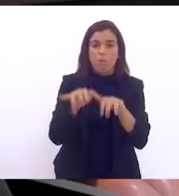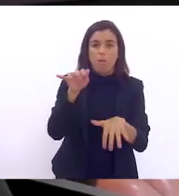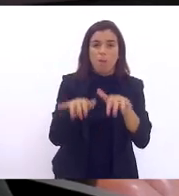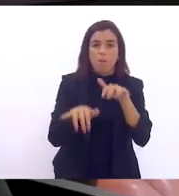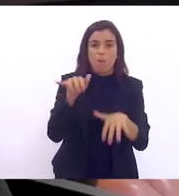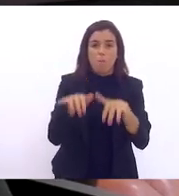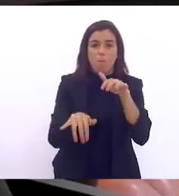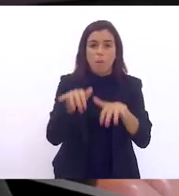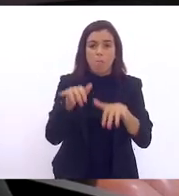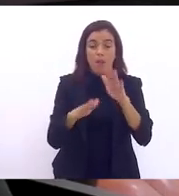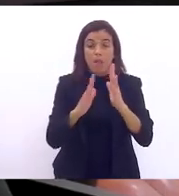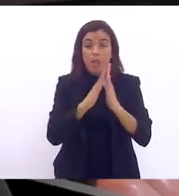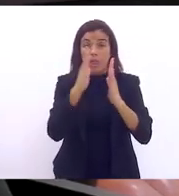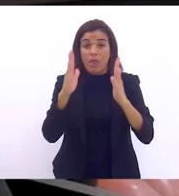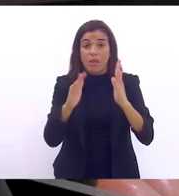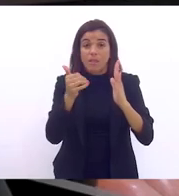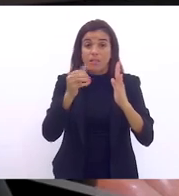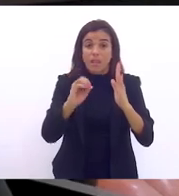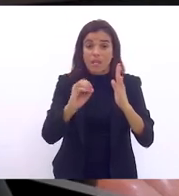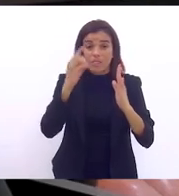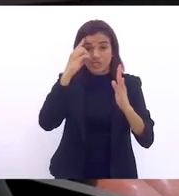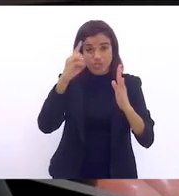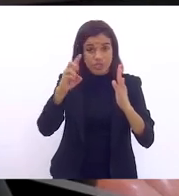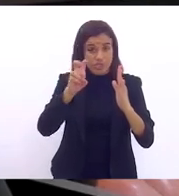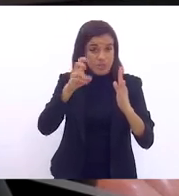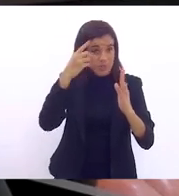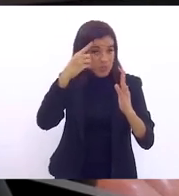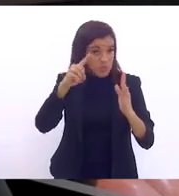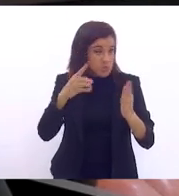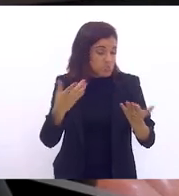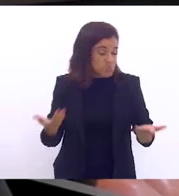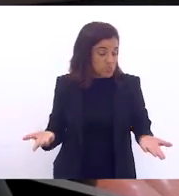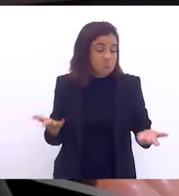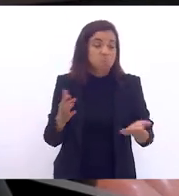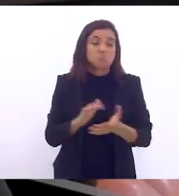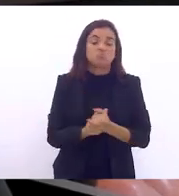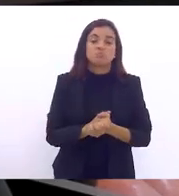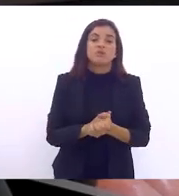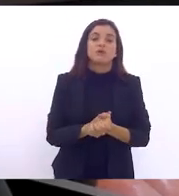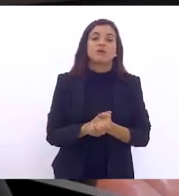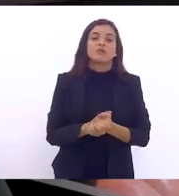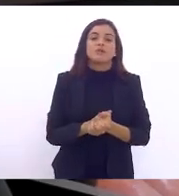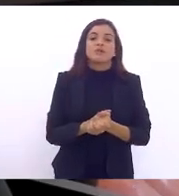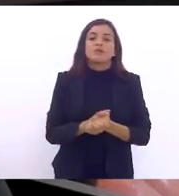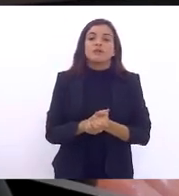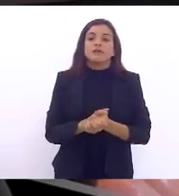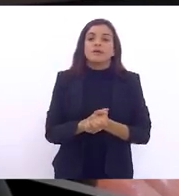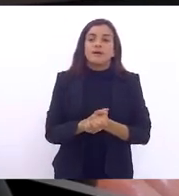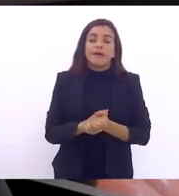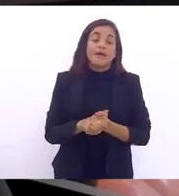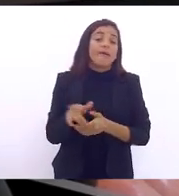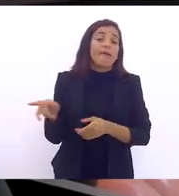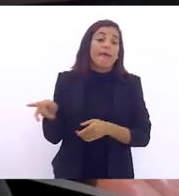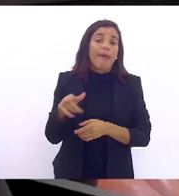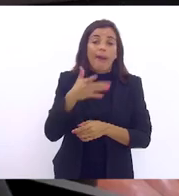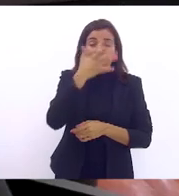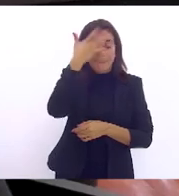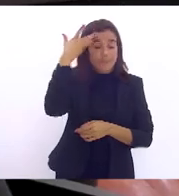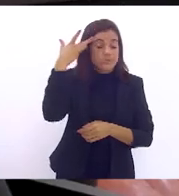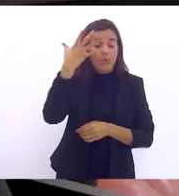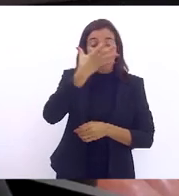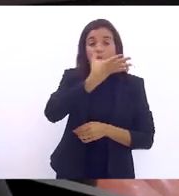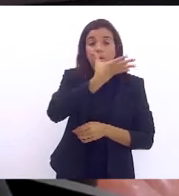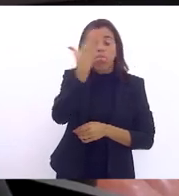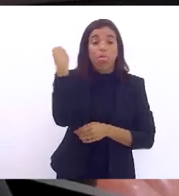ser depois de 10 dias 8 dias 5 dias e cai no esquecimento da pessoa pagar